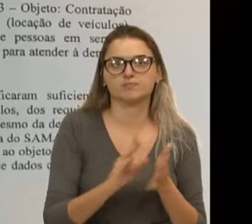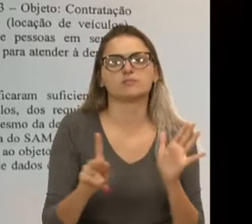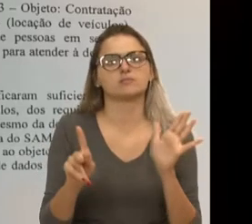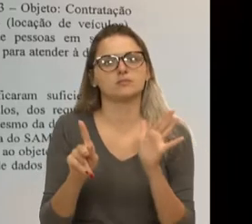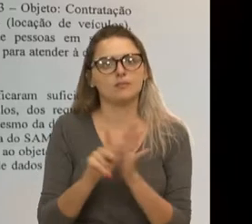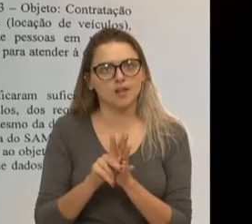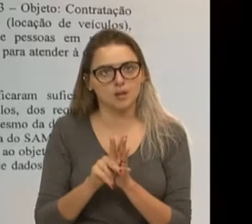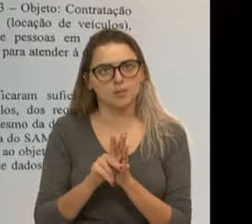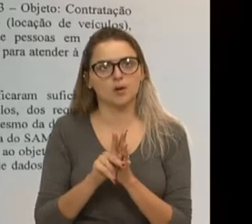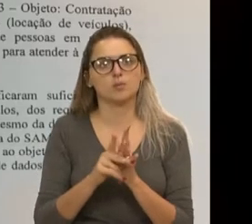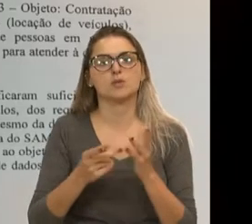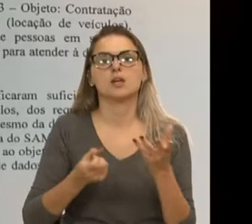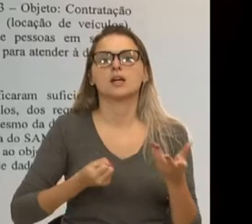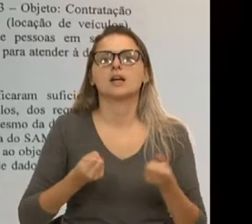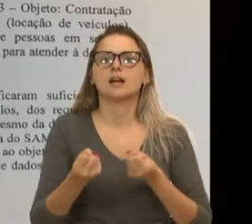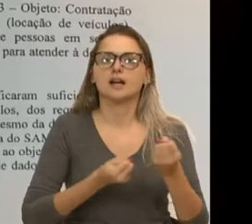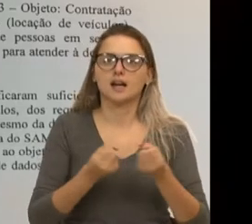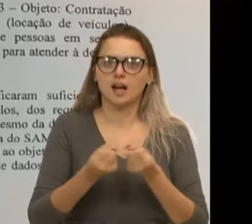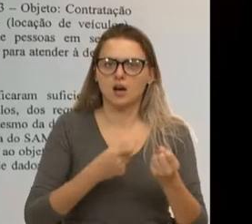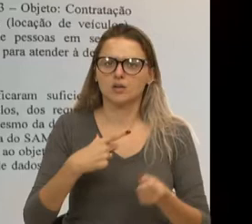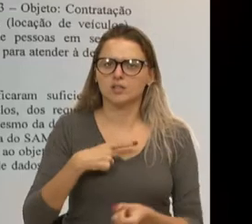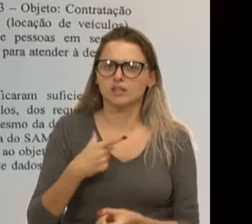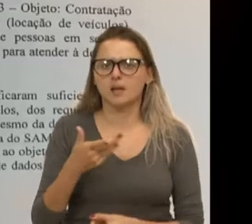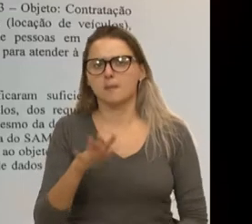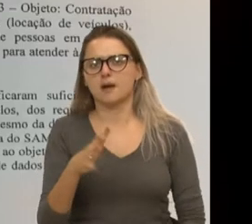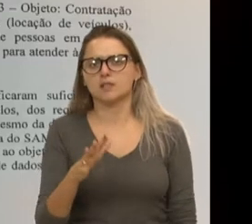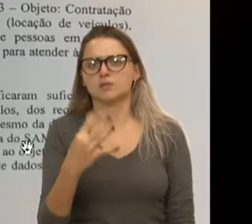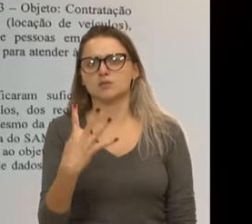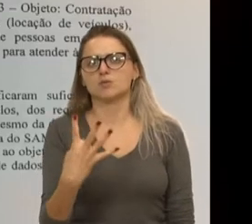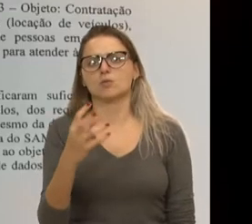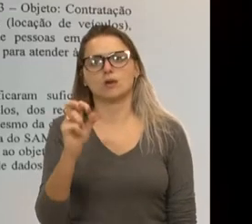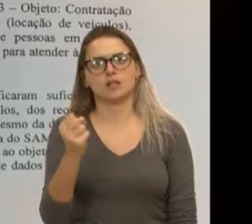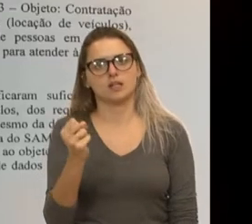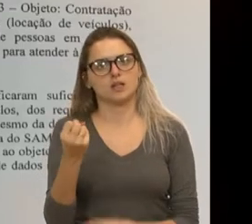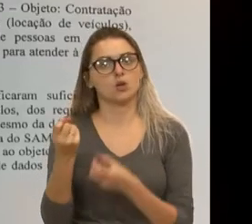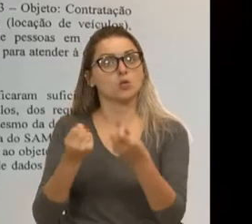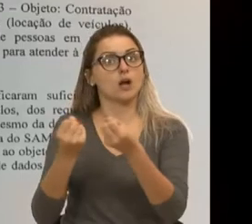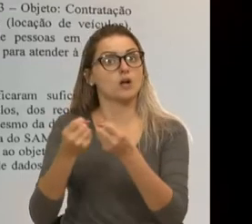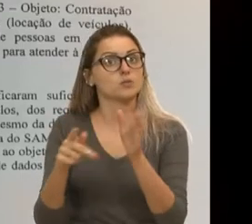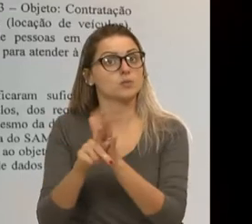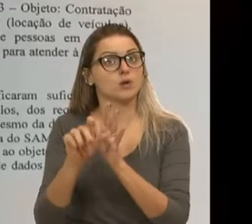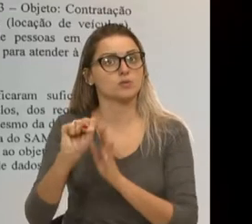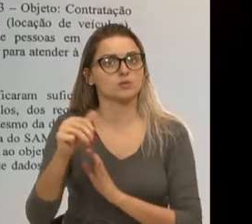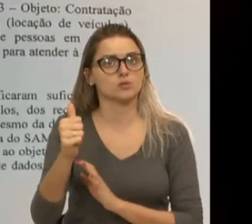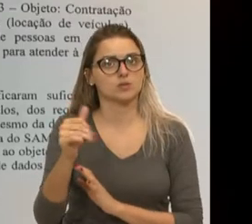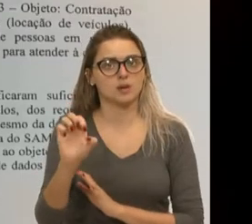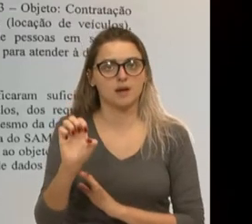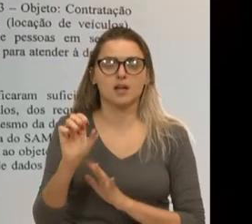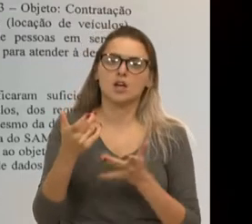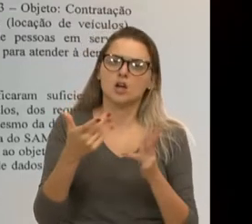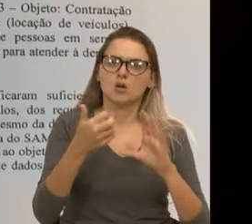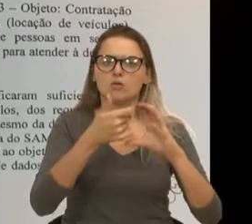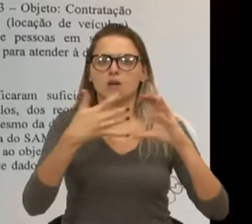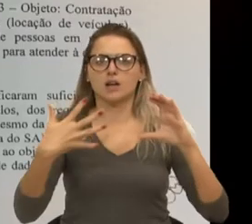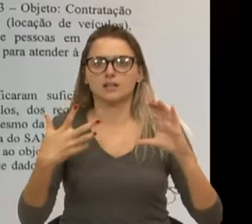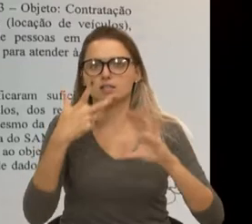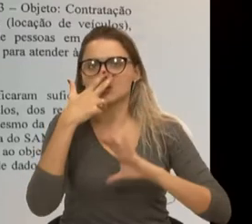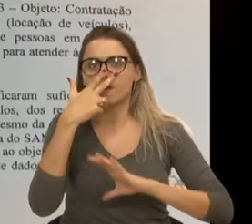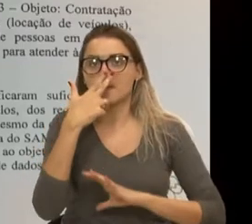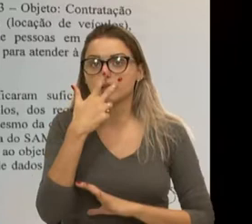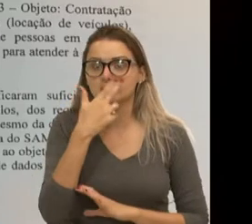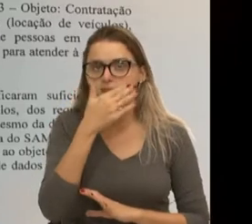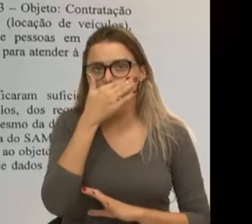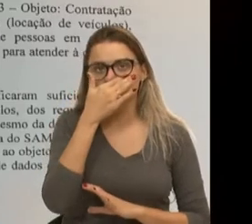própria frota do SAMAI, que possui um número aproximado de 48 veículos, com características similares ao objeto